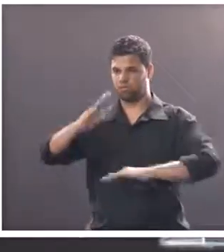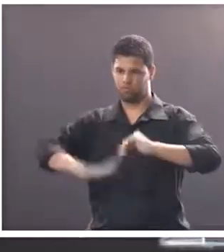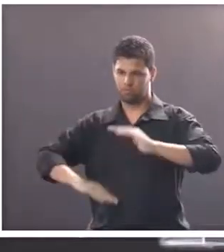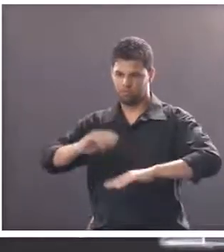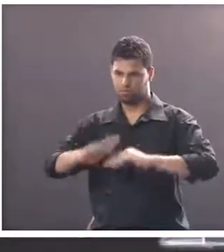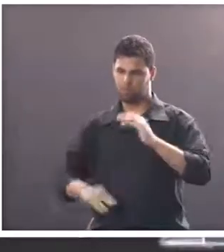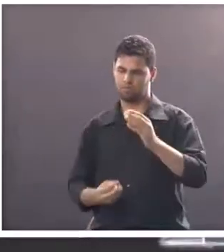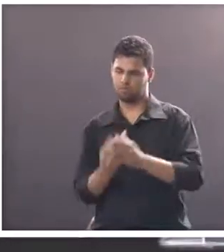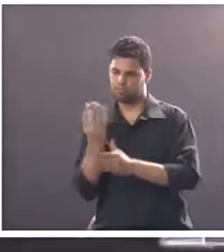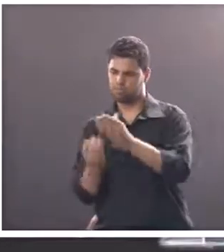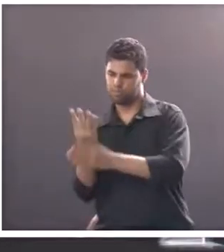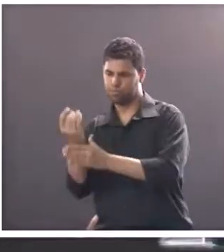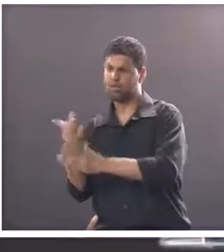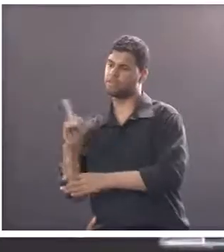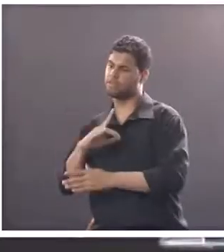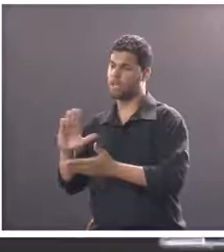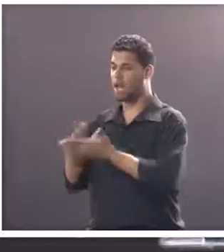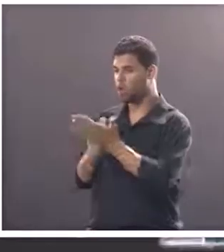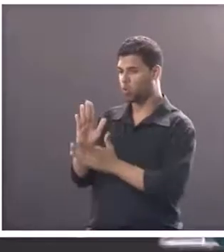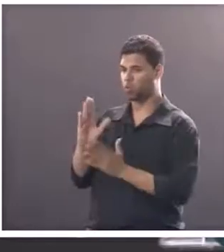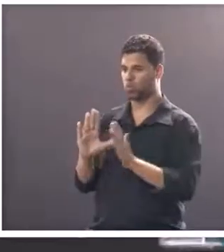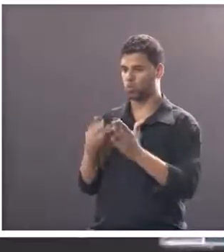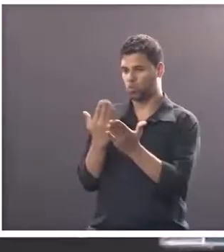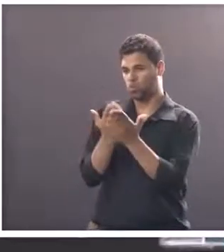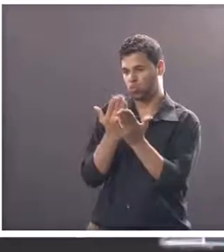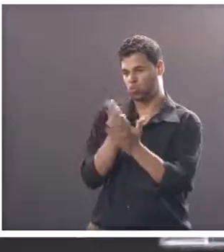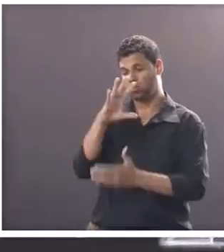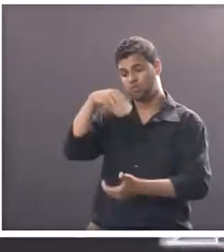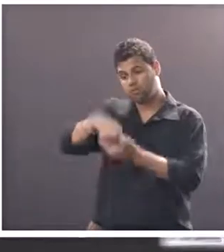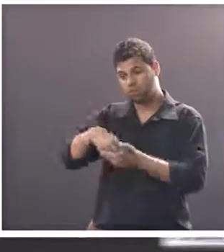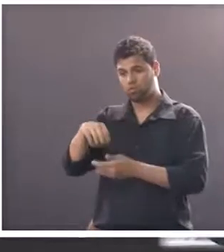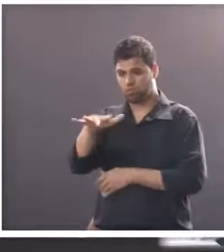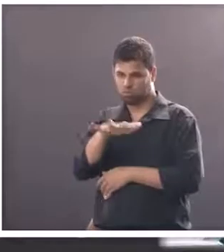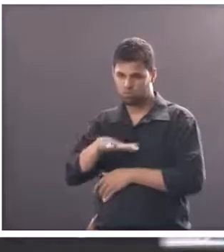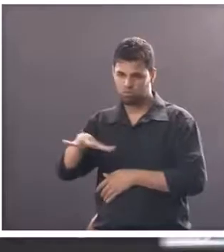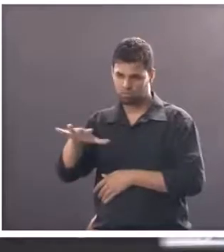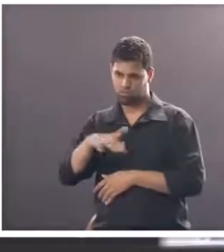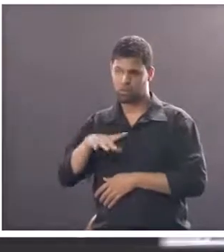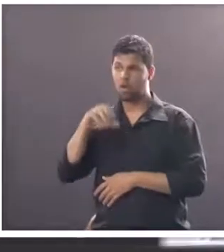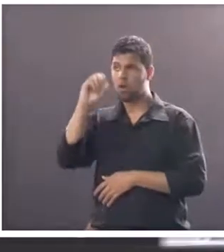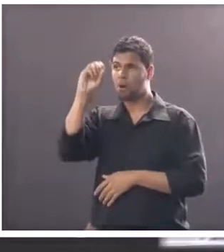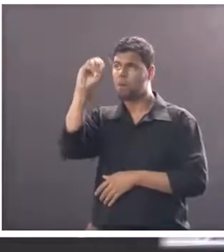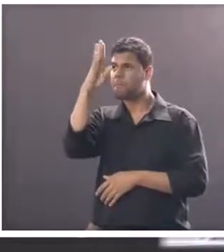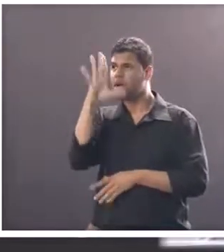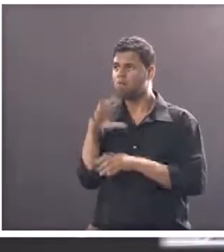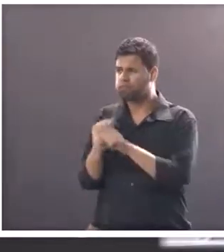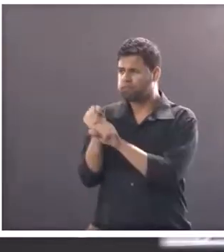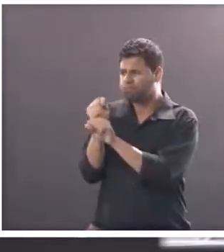que há vários estudos nessa área, né? Nós temos aí, o Brasil é grande.